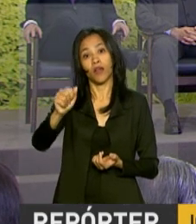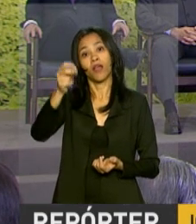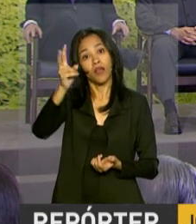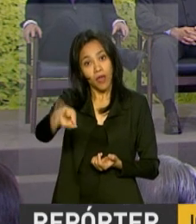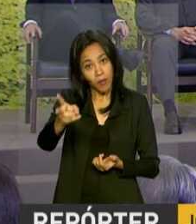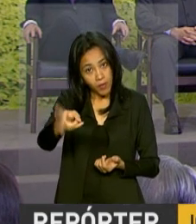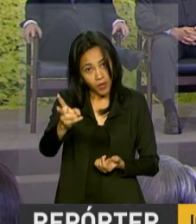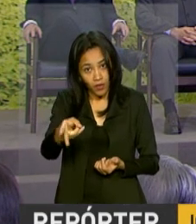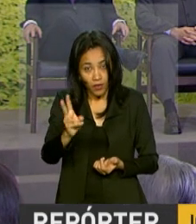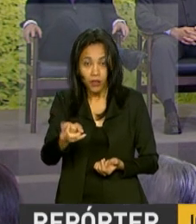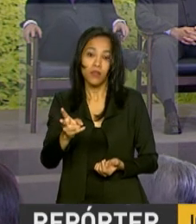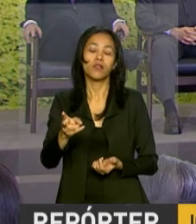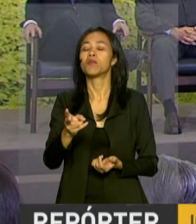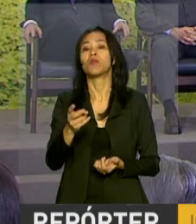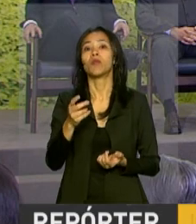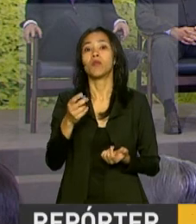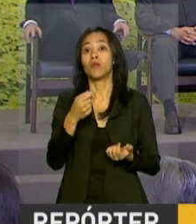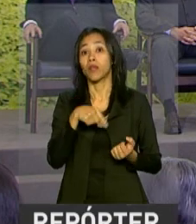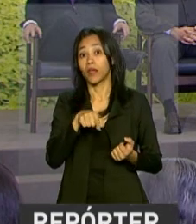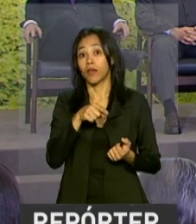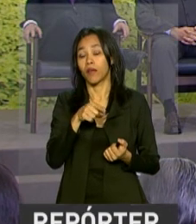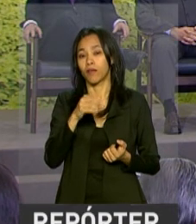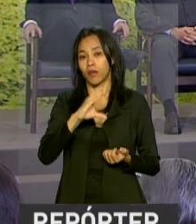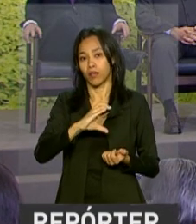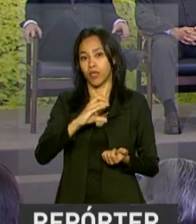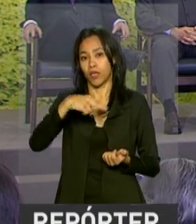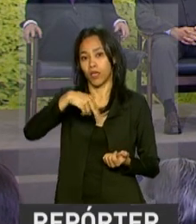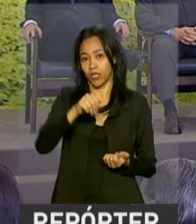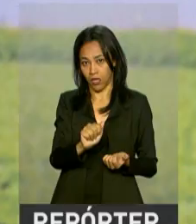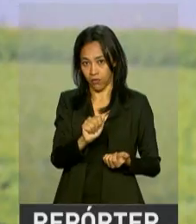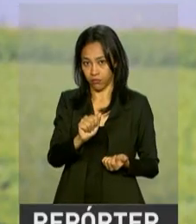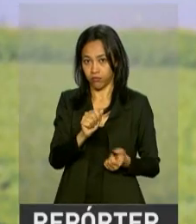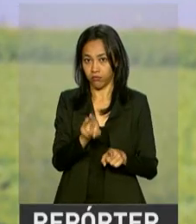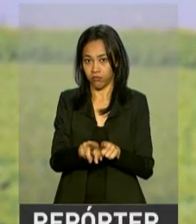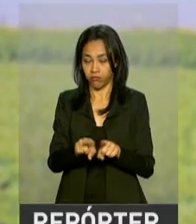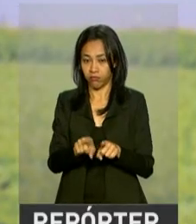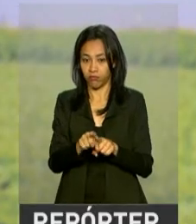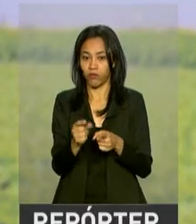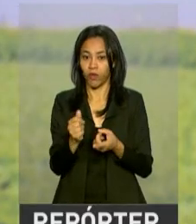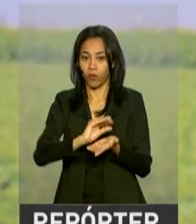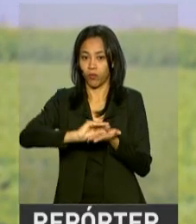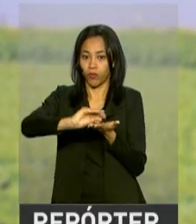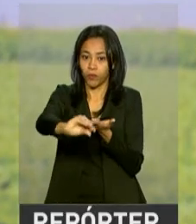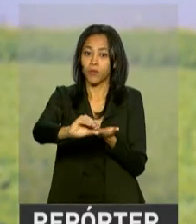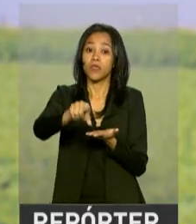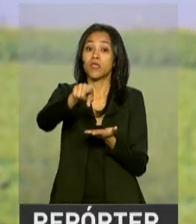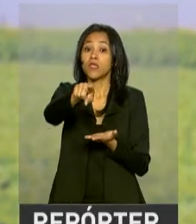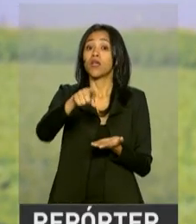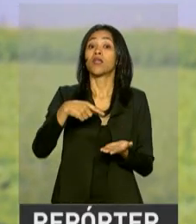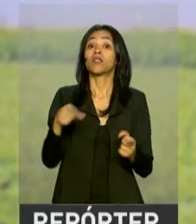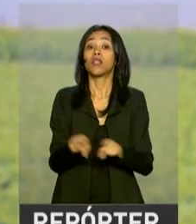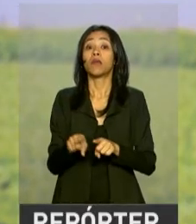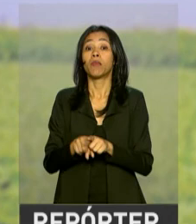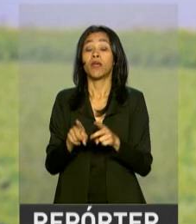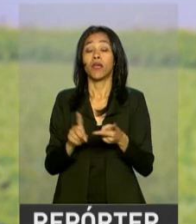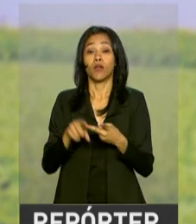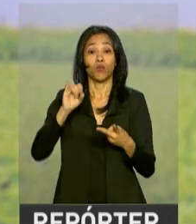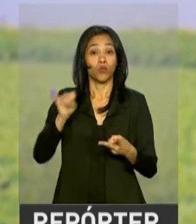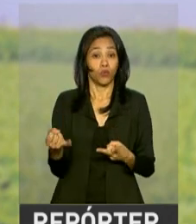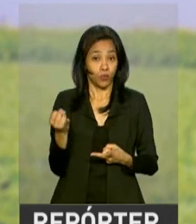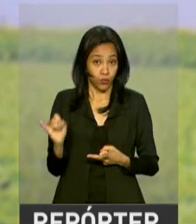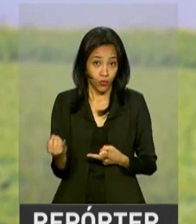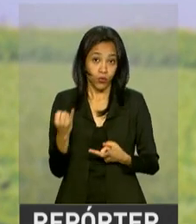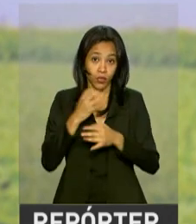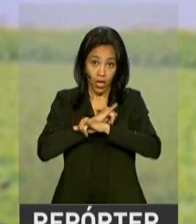prateada pela cna em nome dos produtores também as taxas de juros anunciadas estão